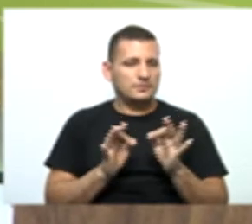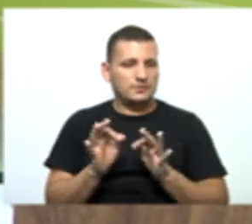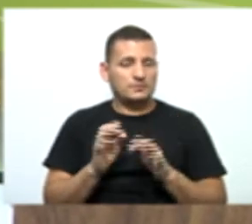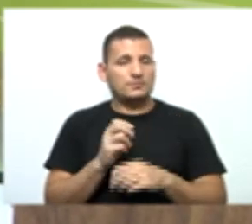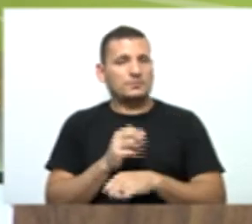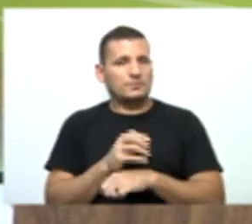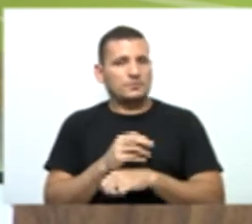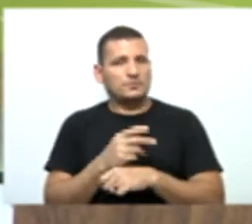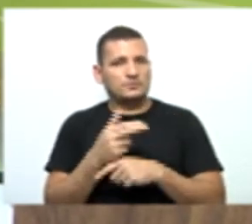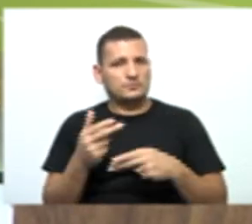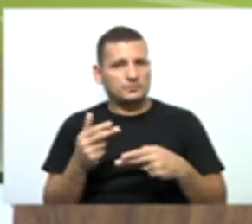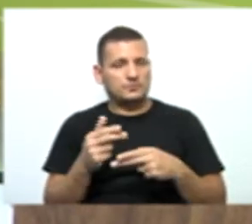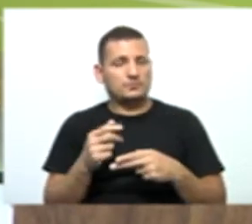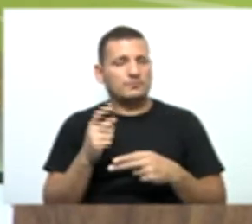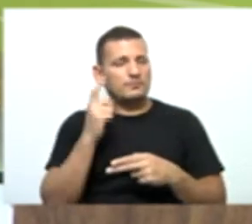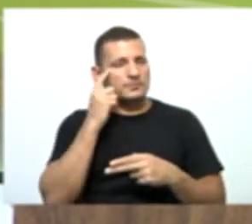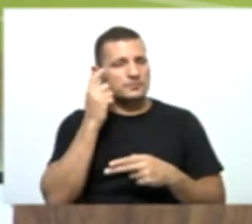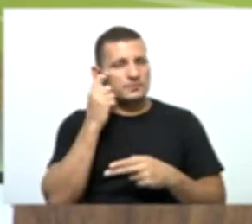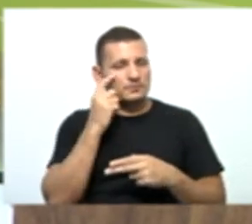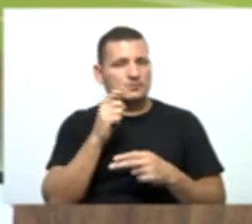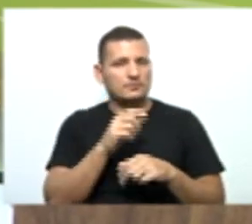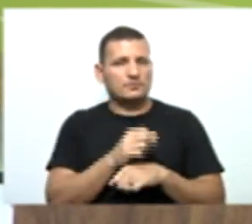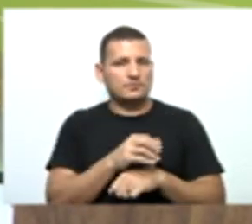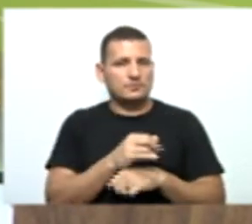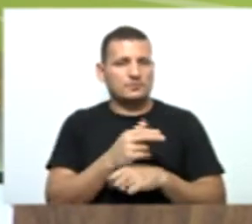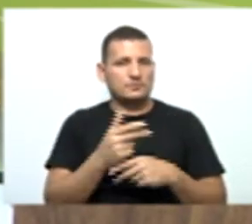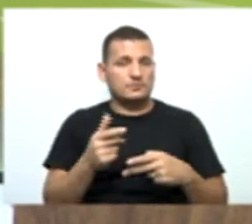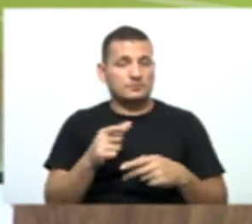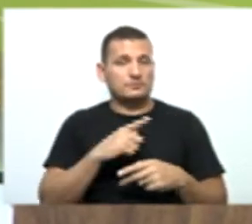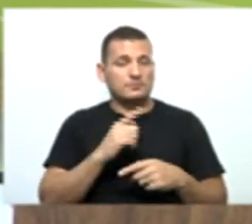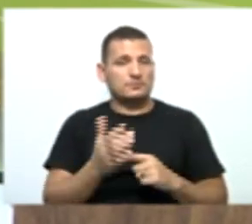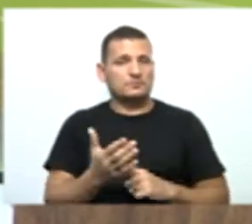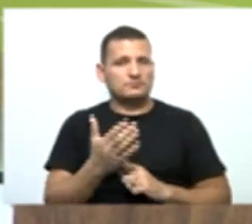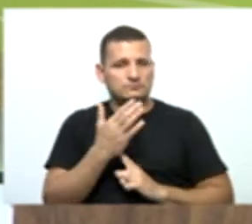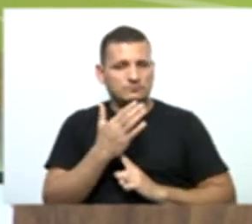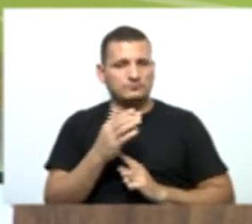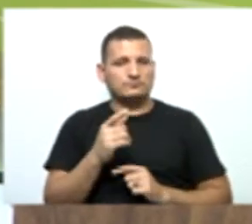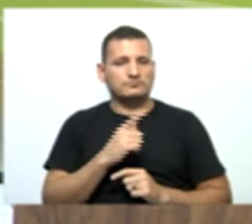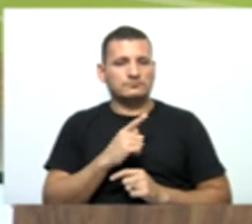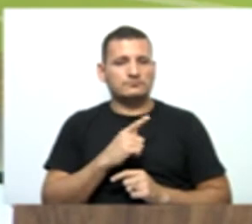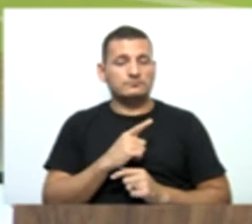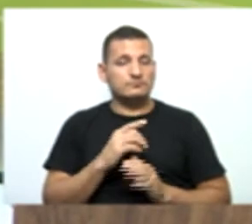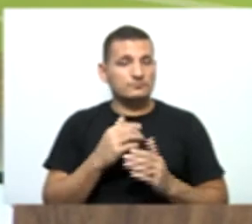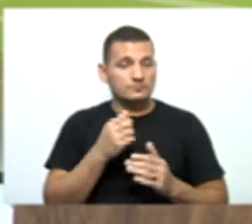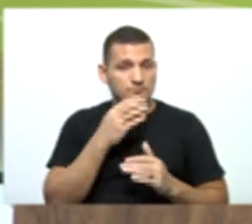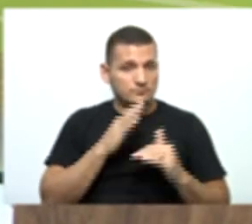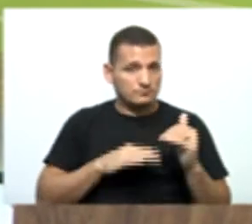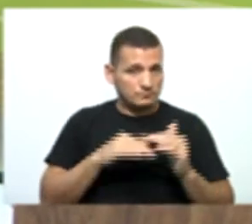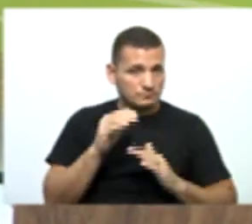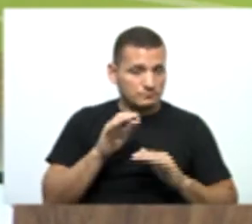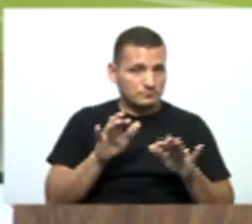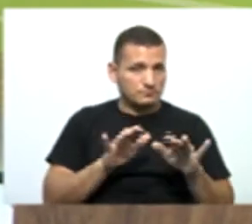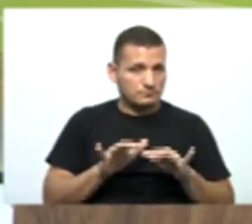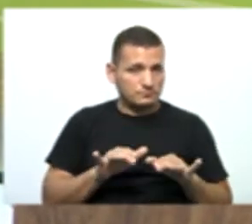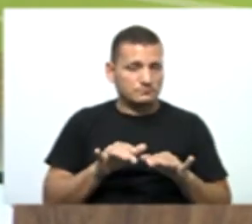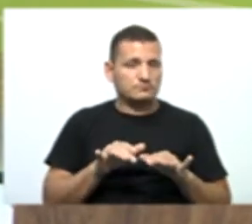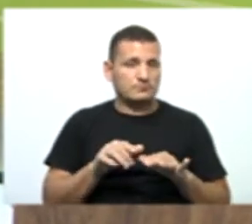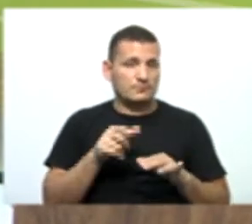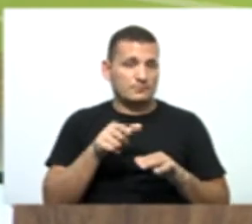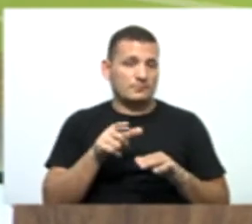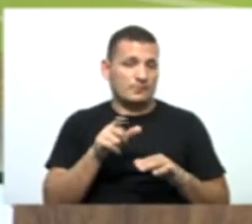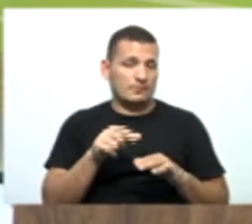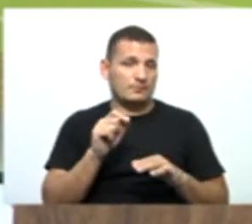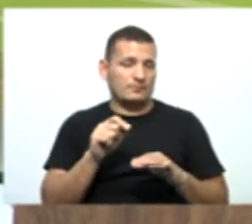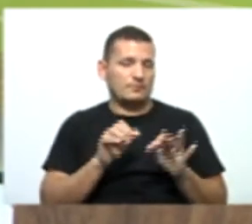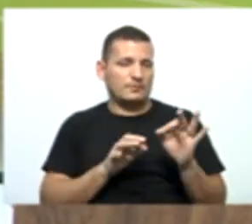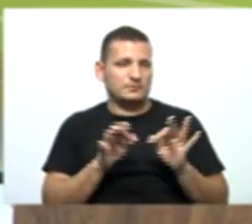orientação a objeto, a forma de pensar da orientação a objeto nos ajuda muito. O bom programador, ele nada mais é do que muito